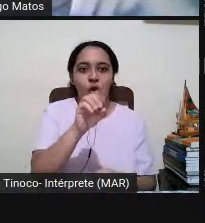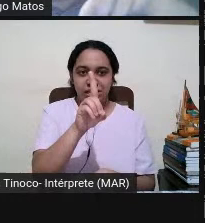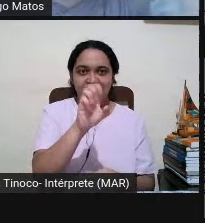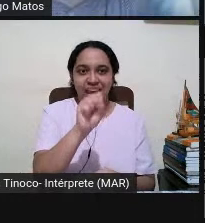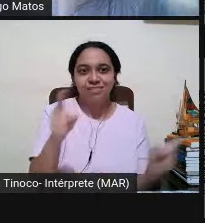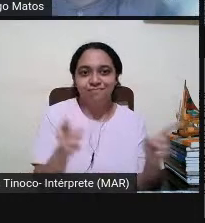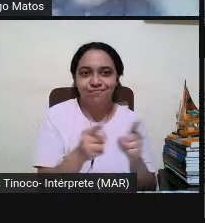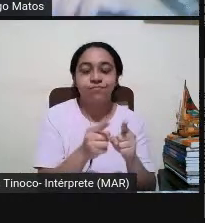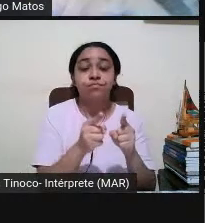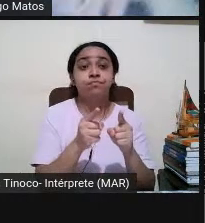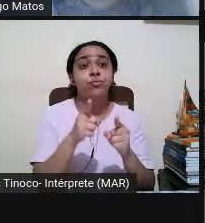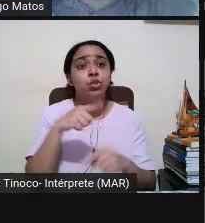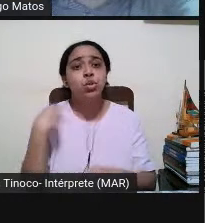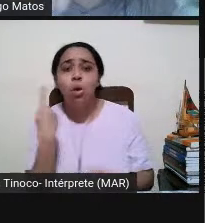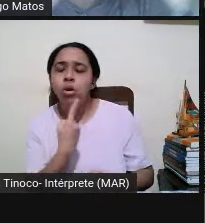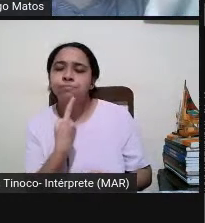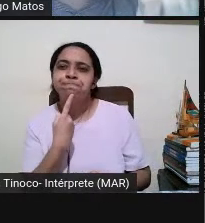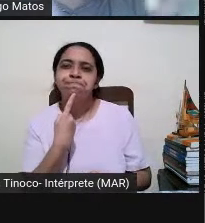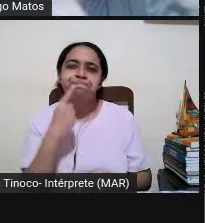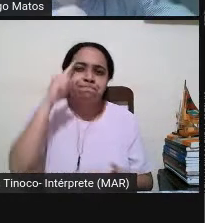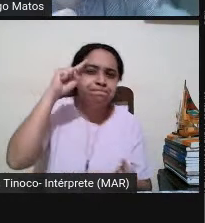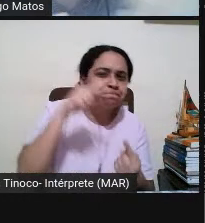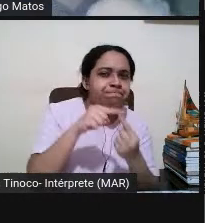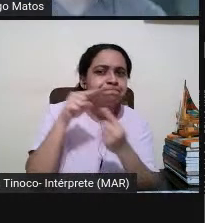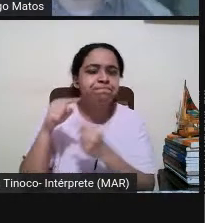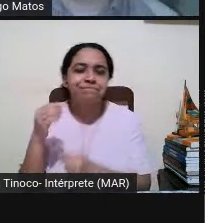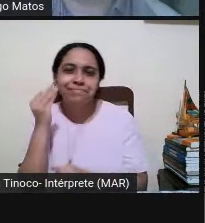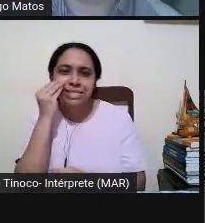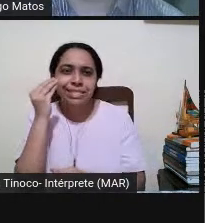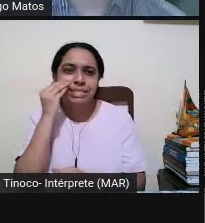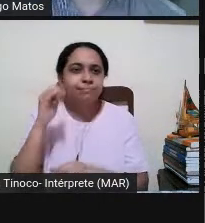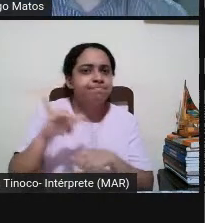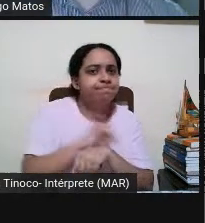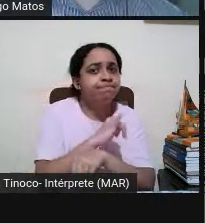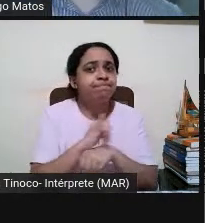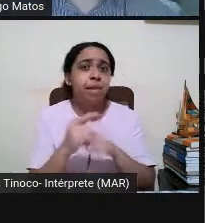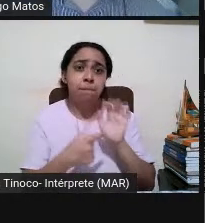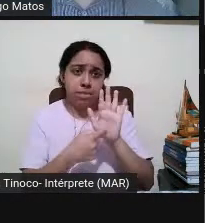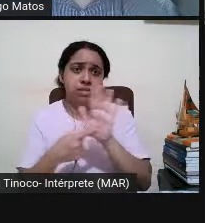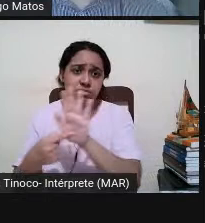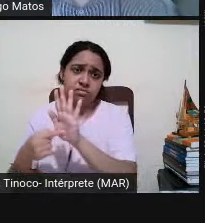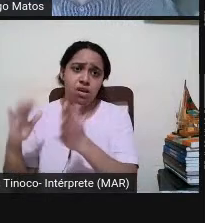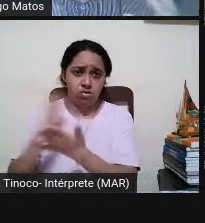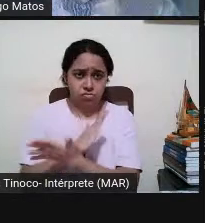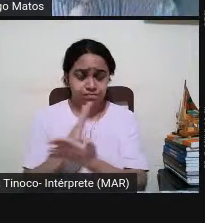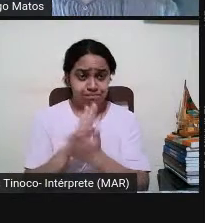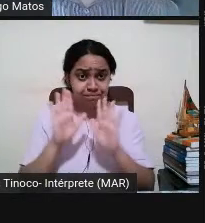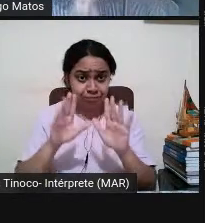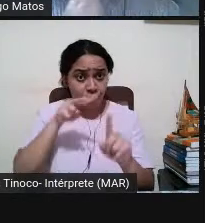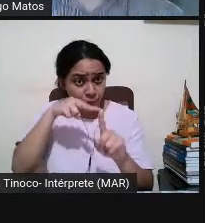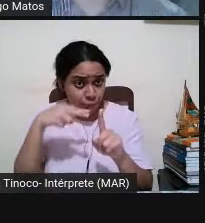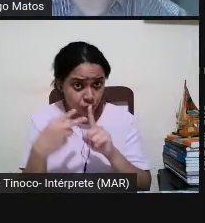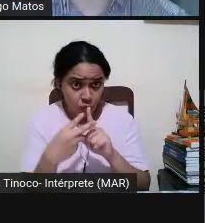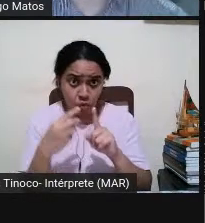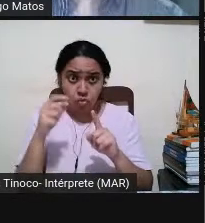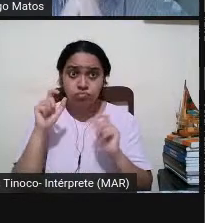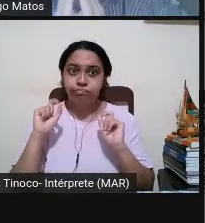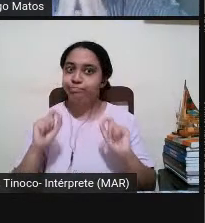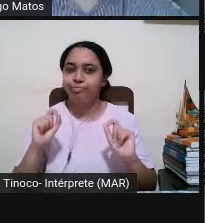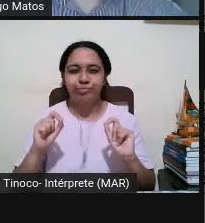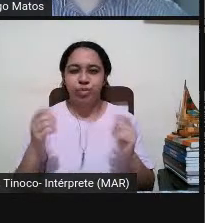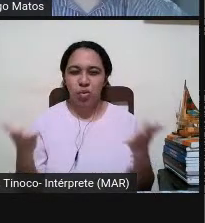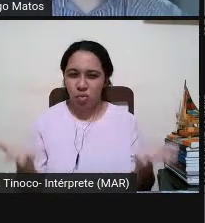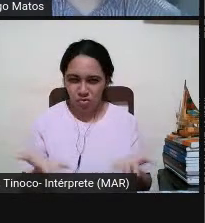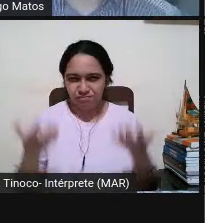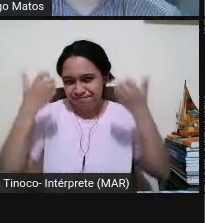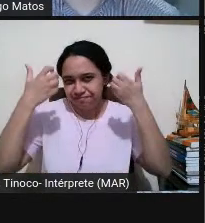Também na medida do possível ali trazendo um outro tá ok essa perspectiva tô trazendo pra vocês porque